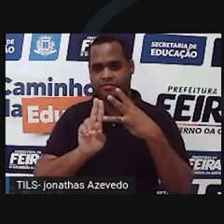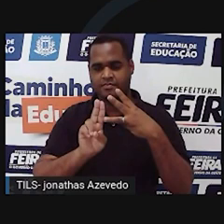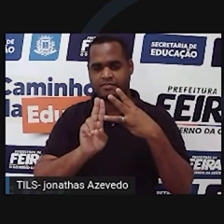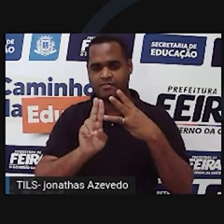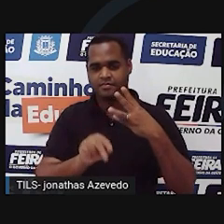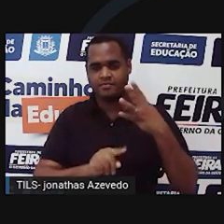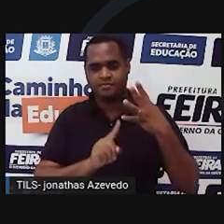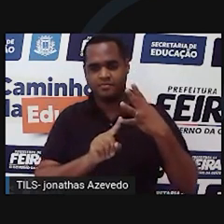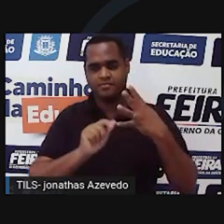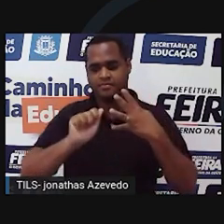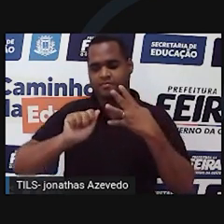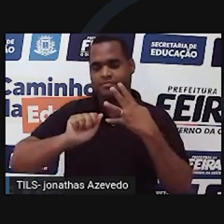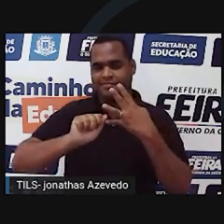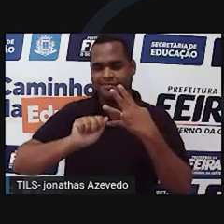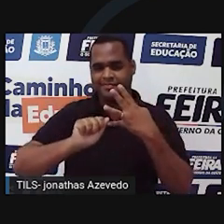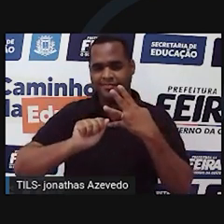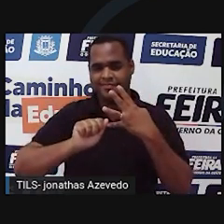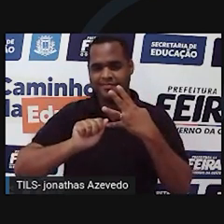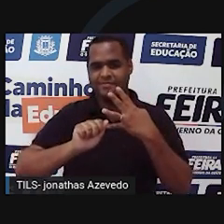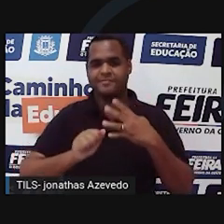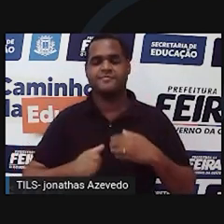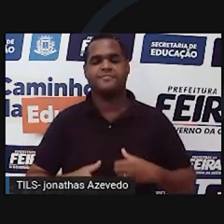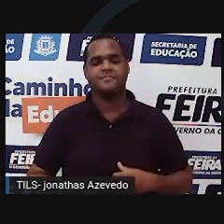e adenina.